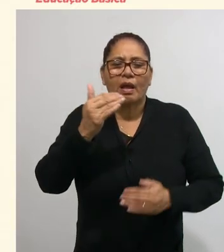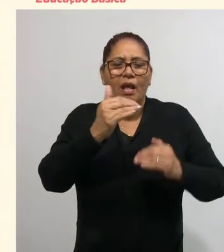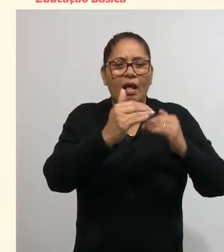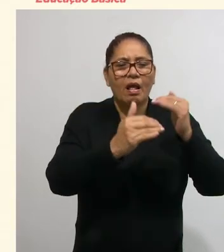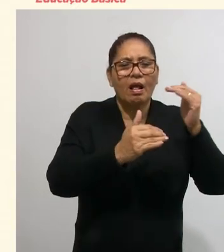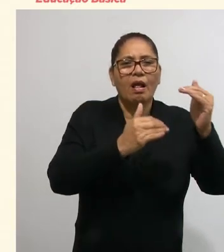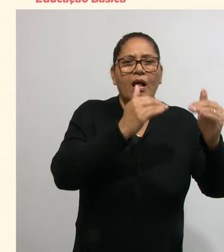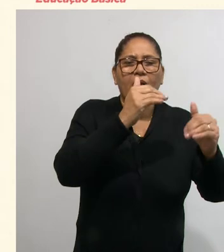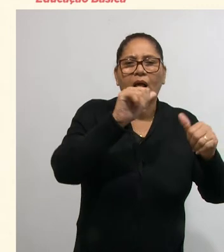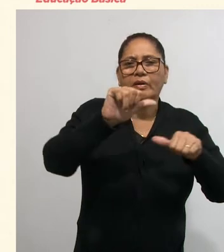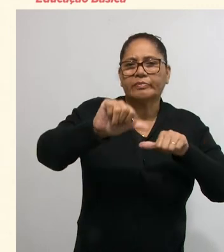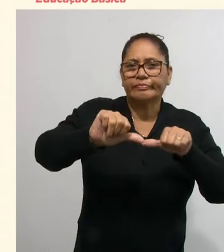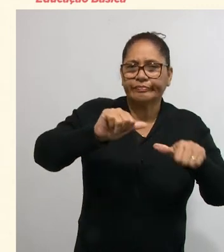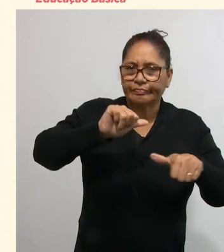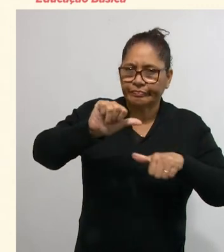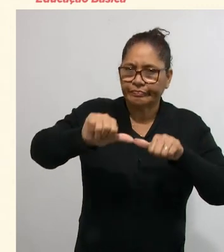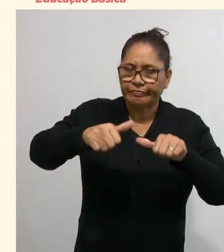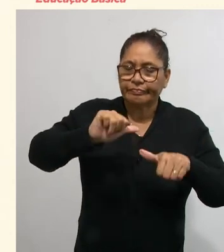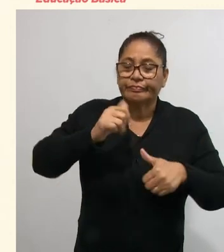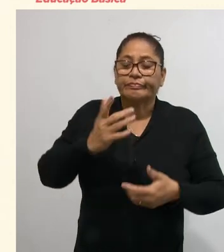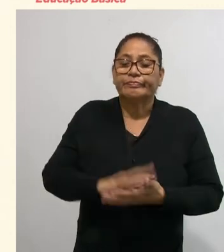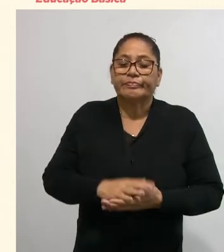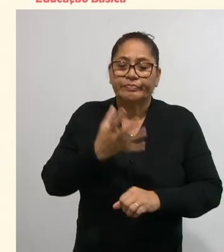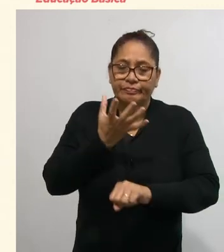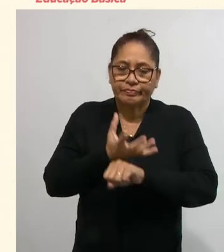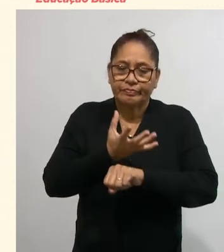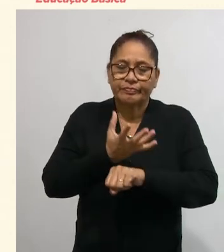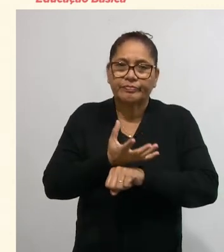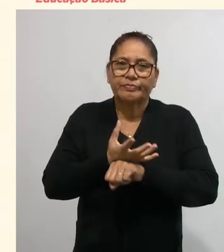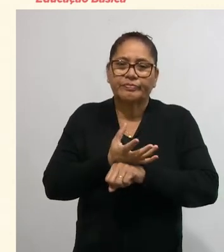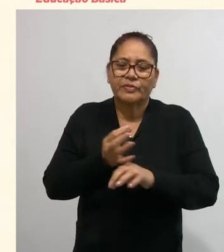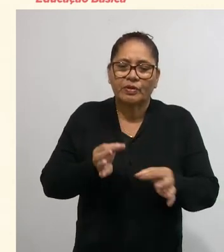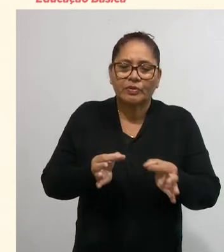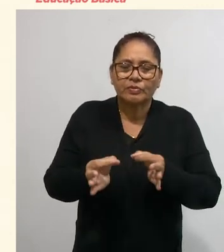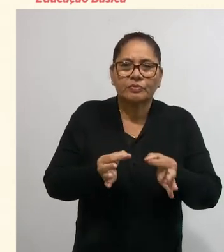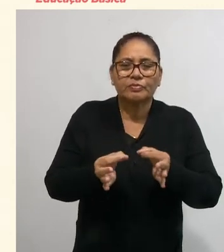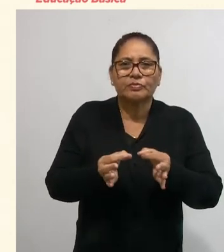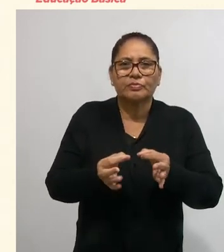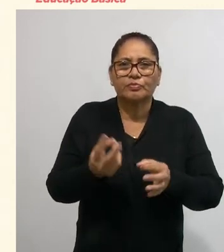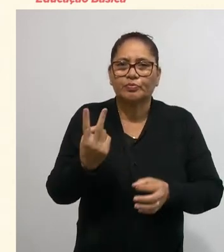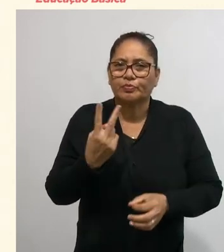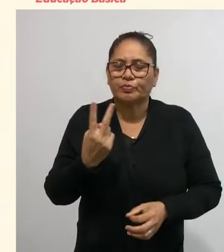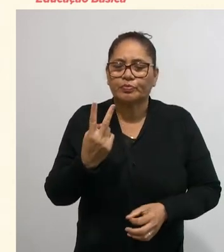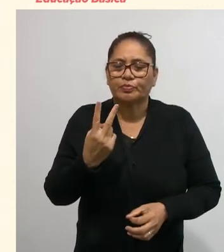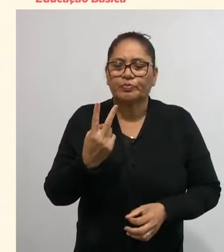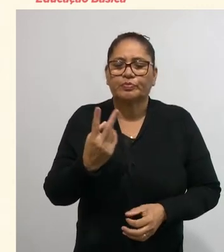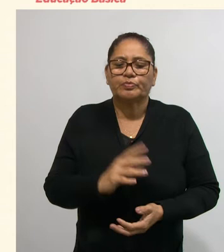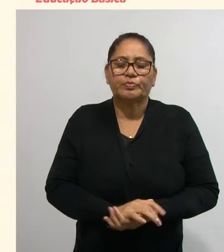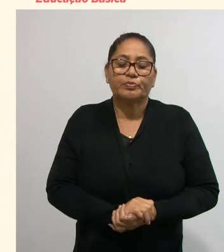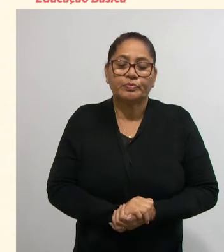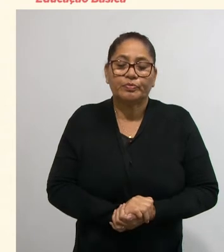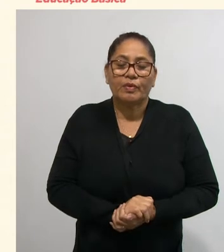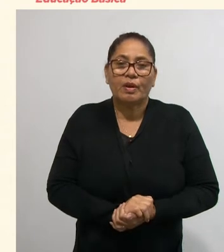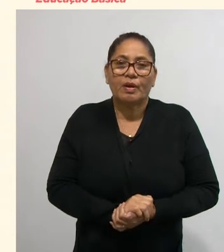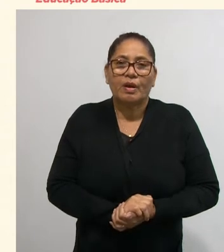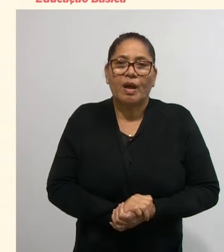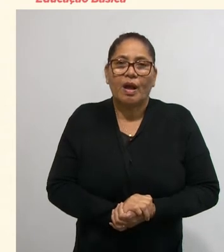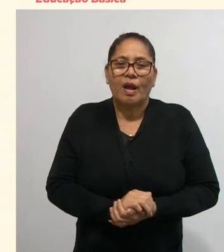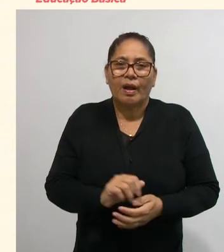processo avaliativo da disciplina ela está organizada em dois momentos atividade